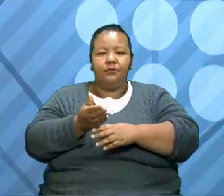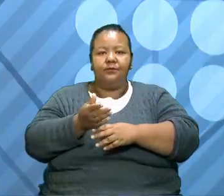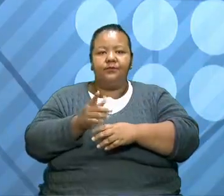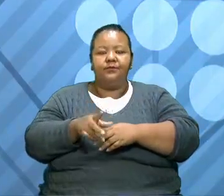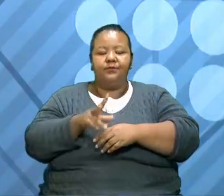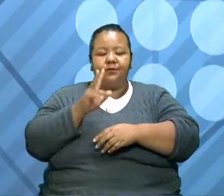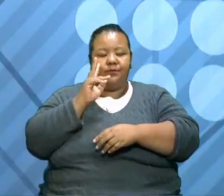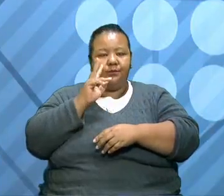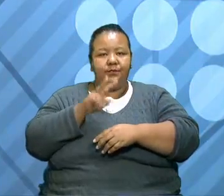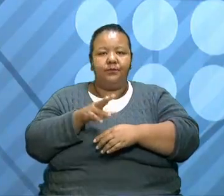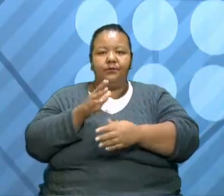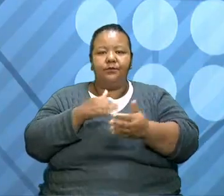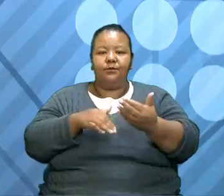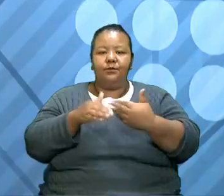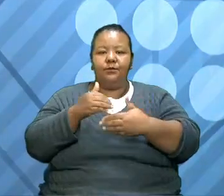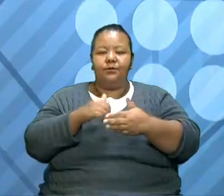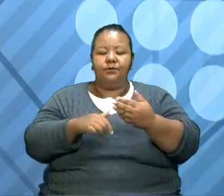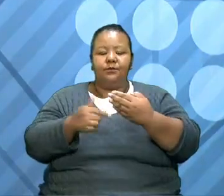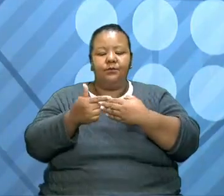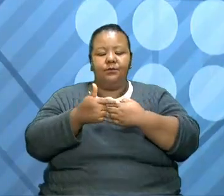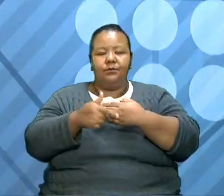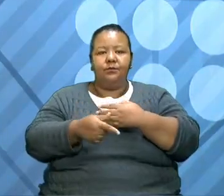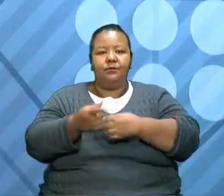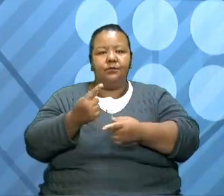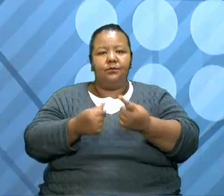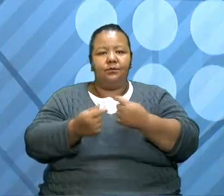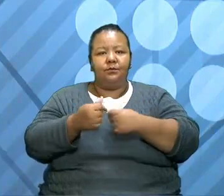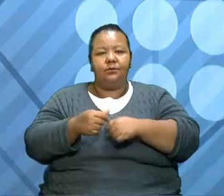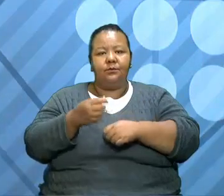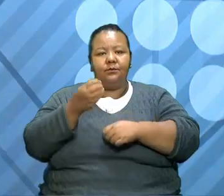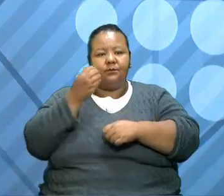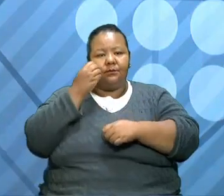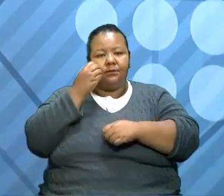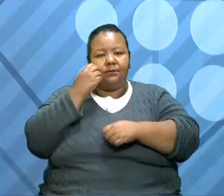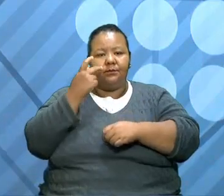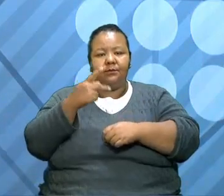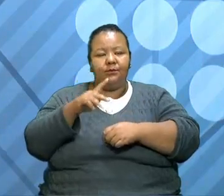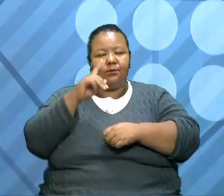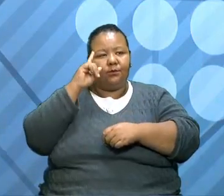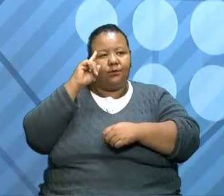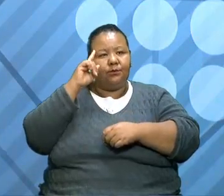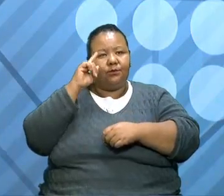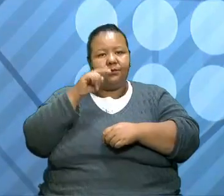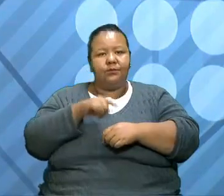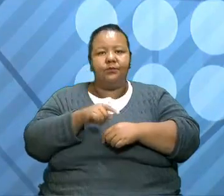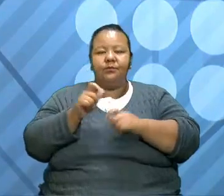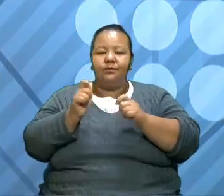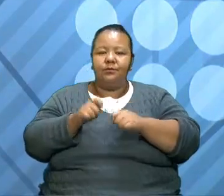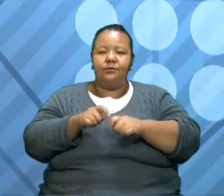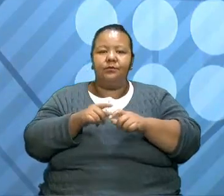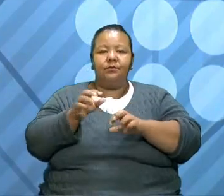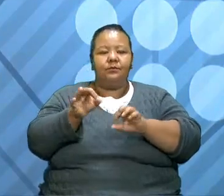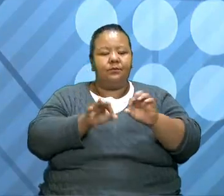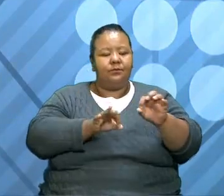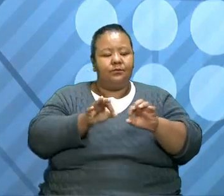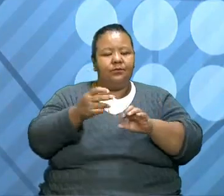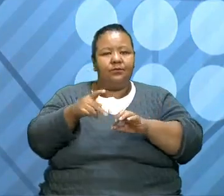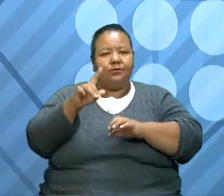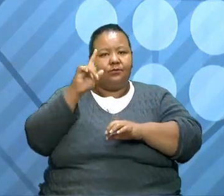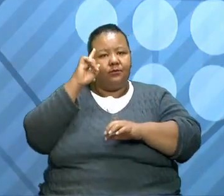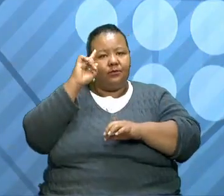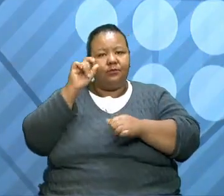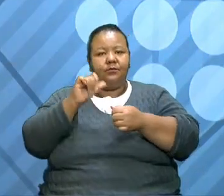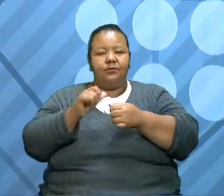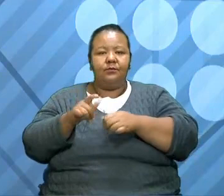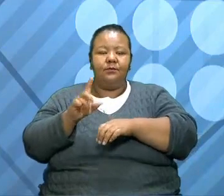Vê todas as funções administrativas e tenta aplicar no seu dia a dia. Por que não? Planeje o seu dia, faça a